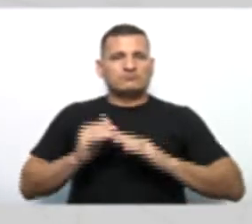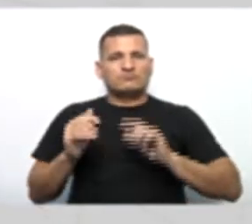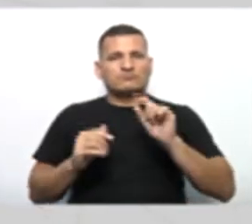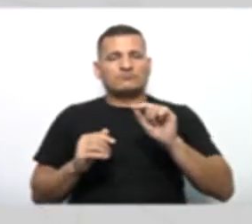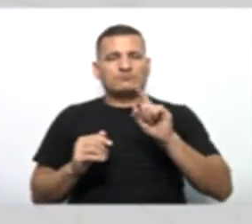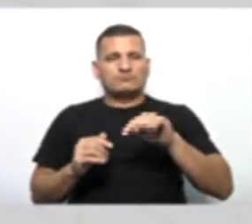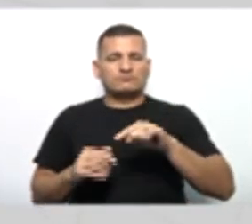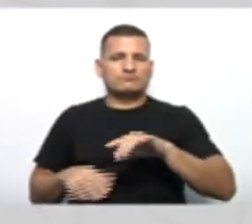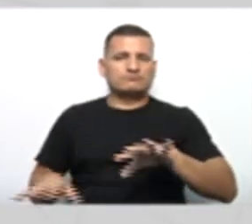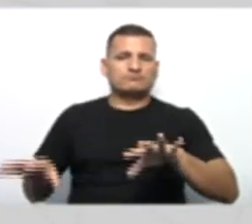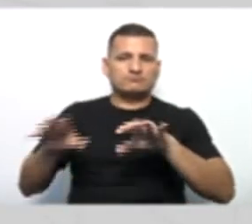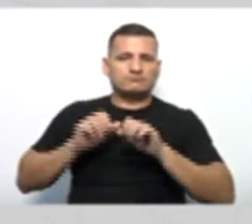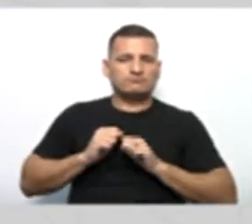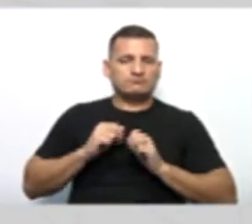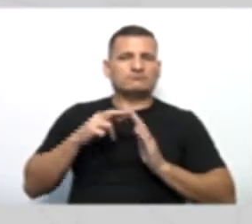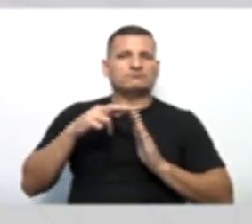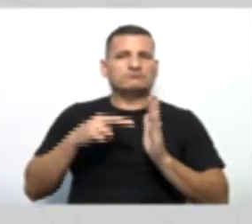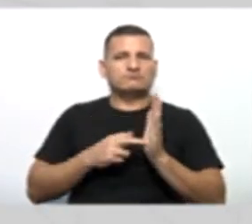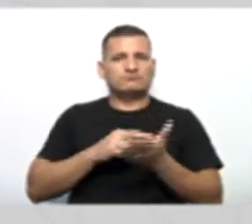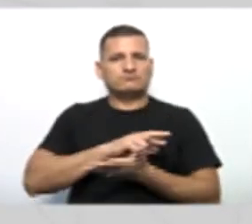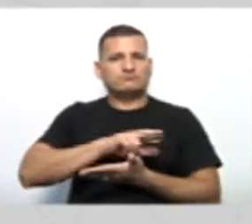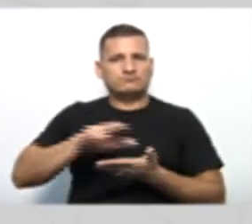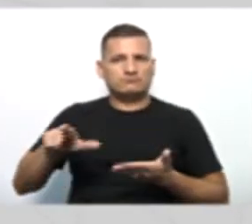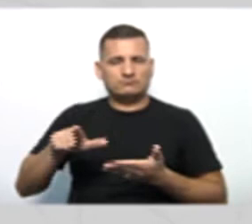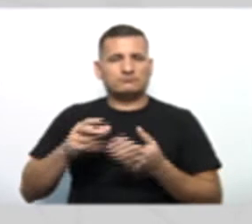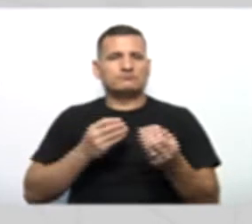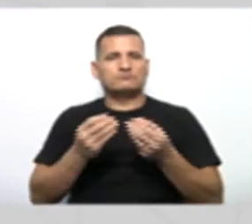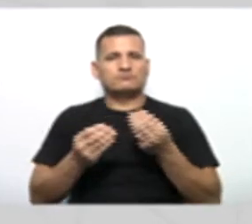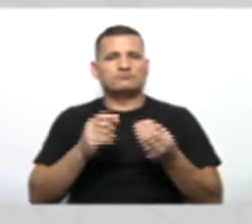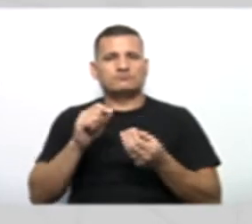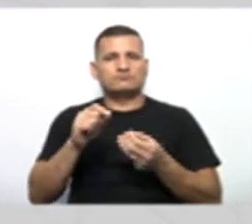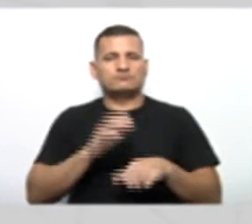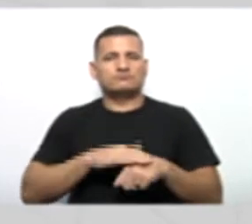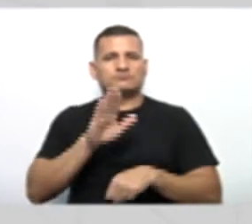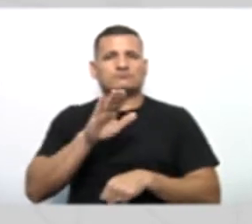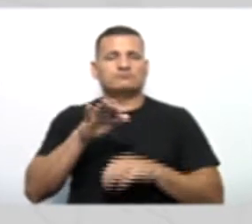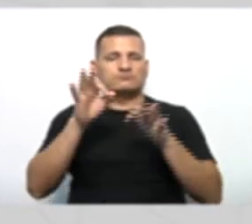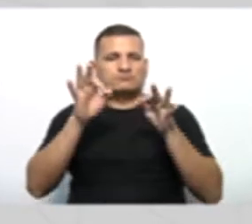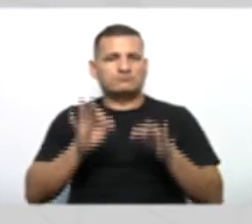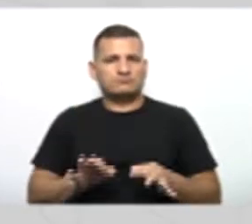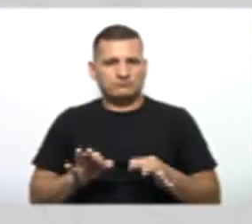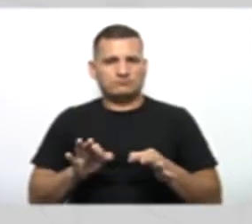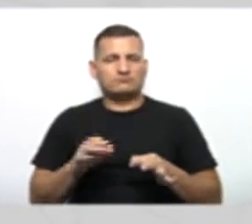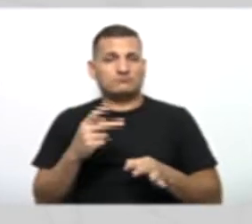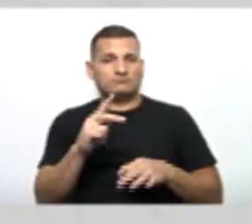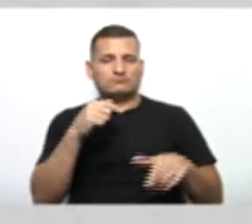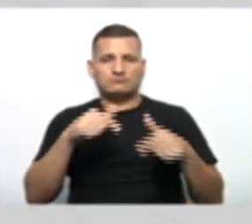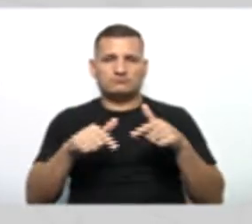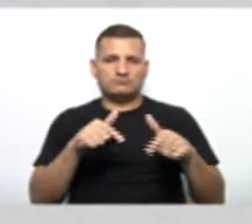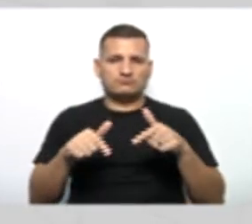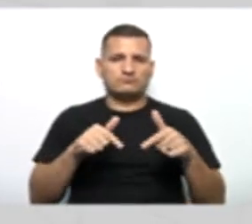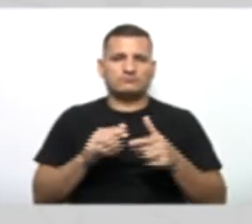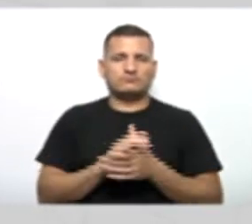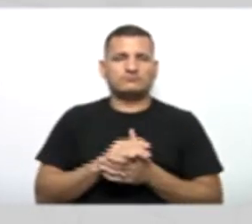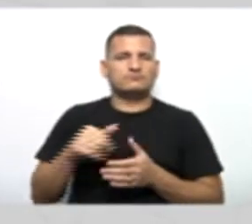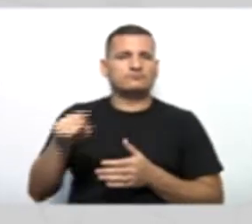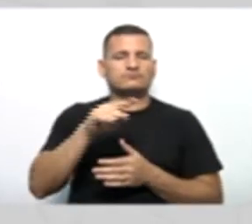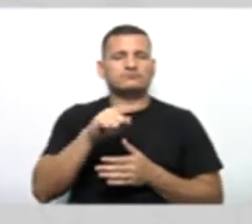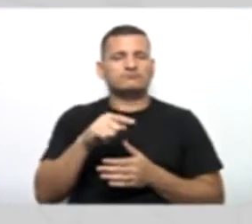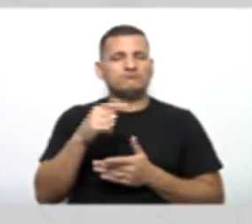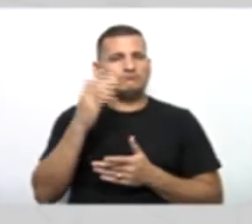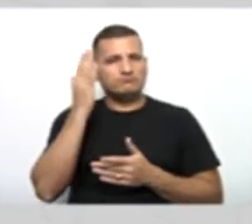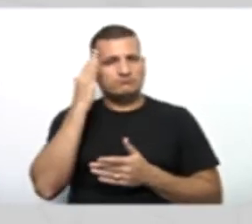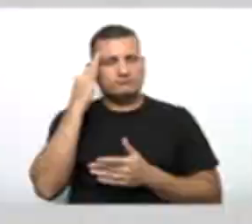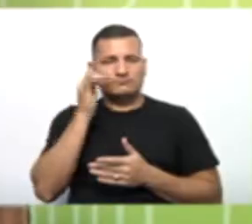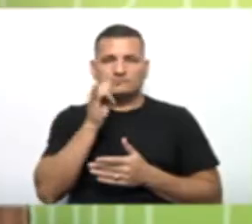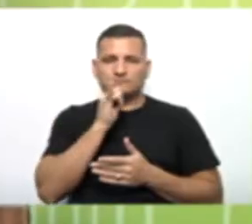conjunto de regras estabelecidas como sendo as mais adequadas para o seu exercício vocês devem saber que